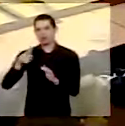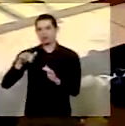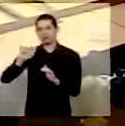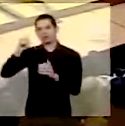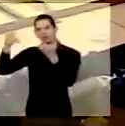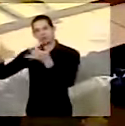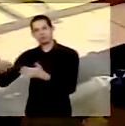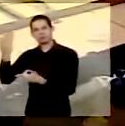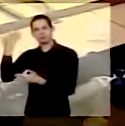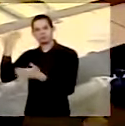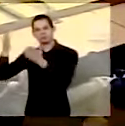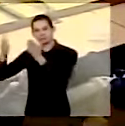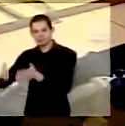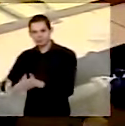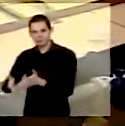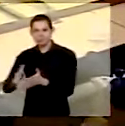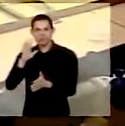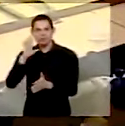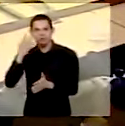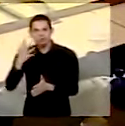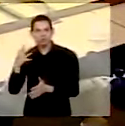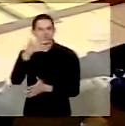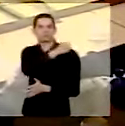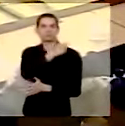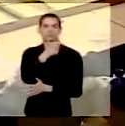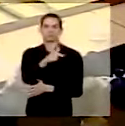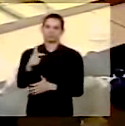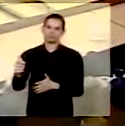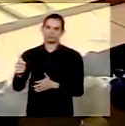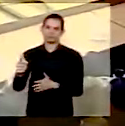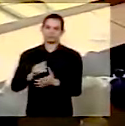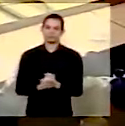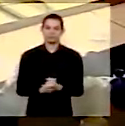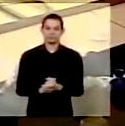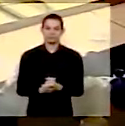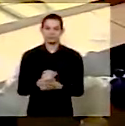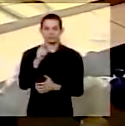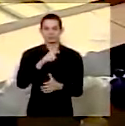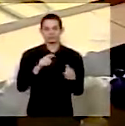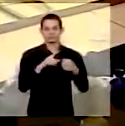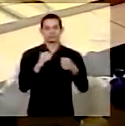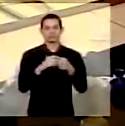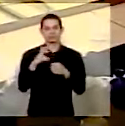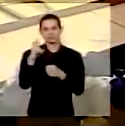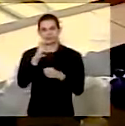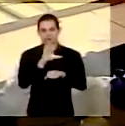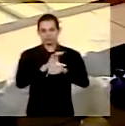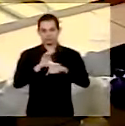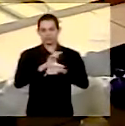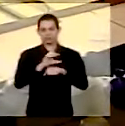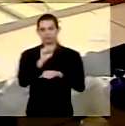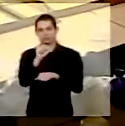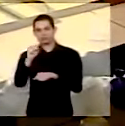Barbosa, não há solução e salvação. E diante dela, diz o artigo 5º da Constituição